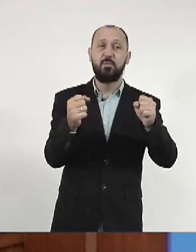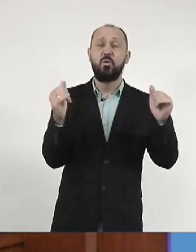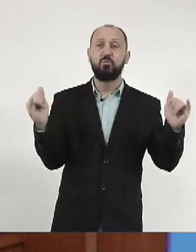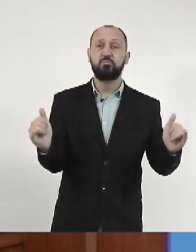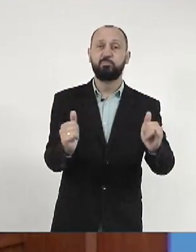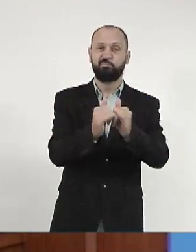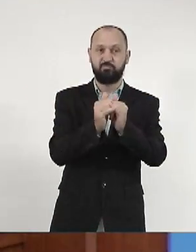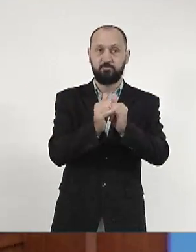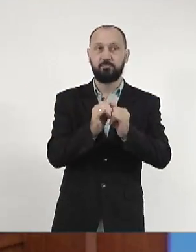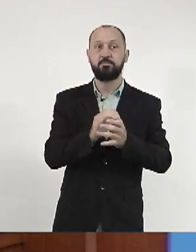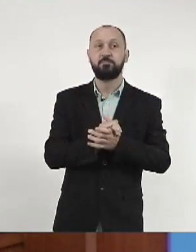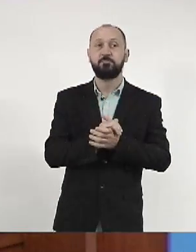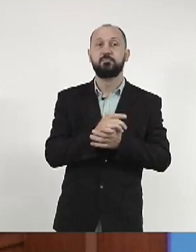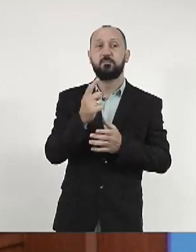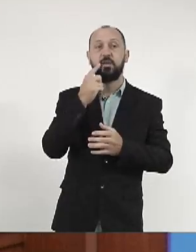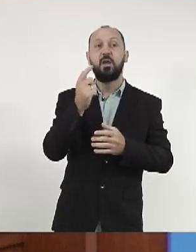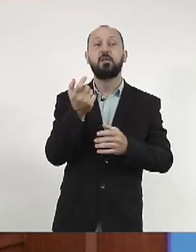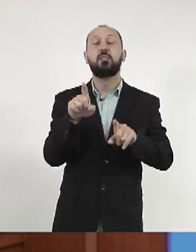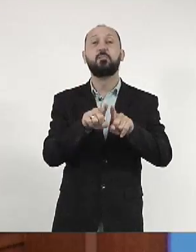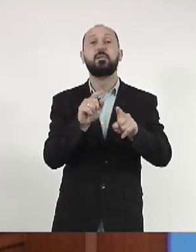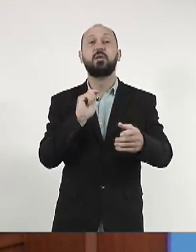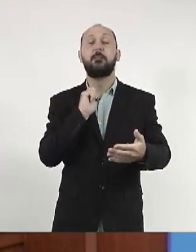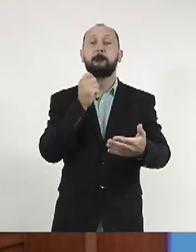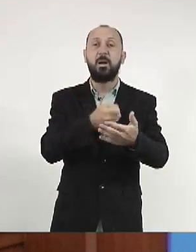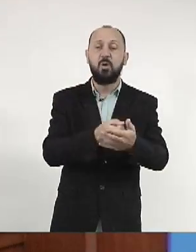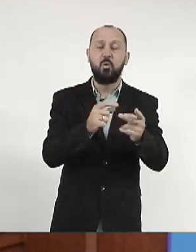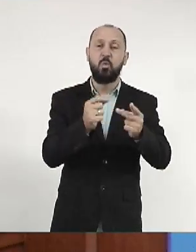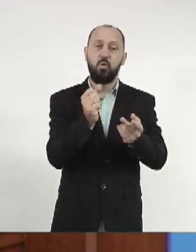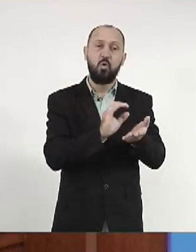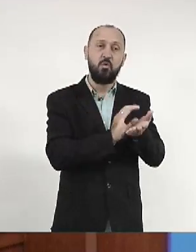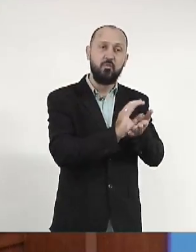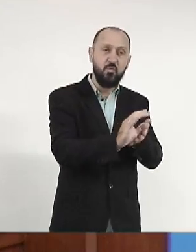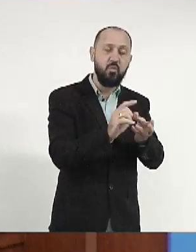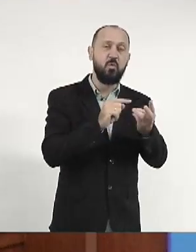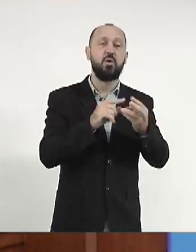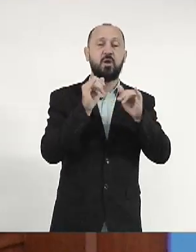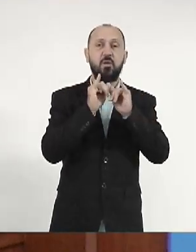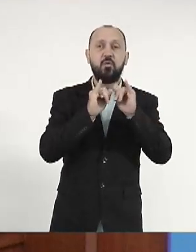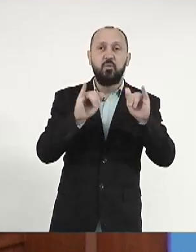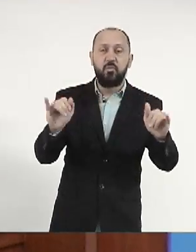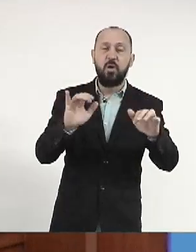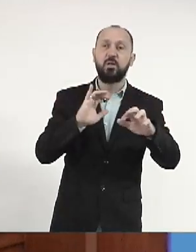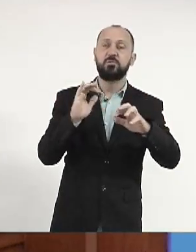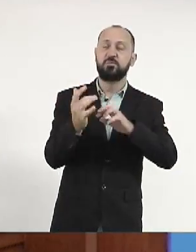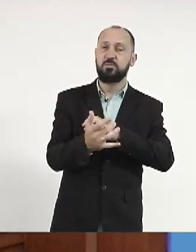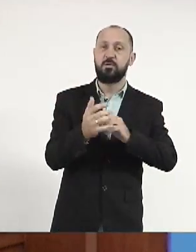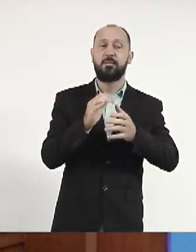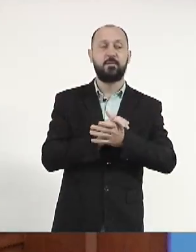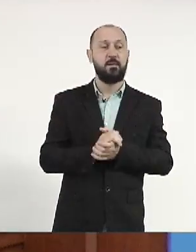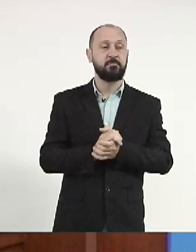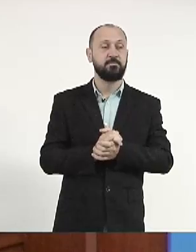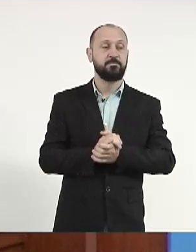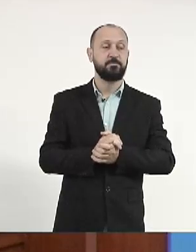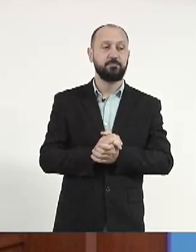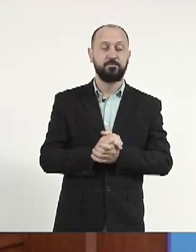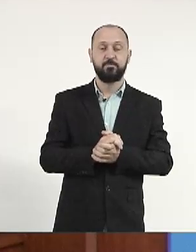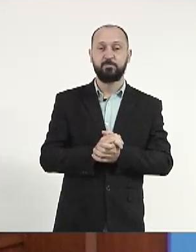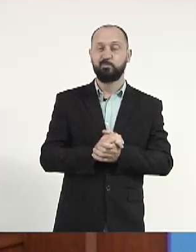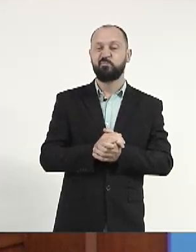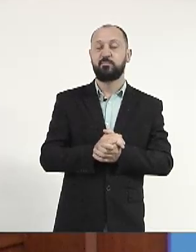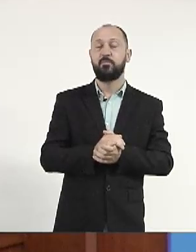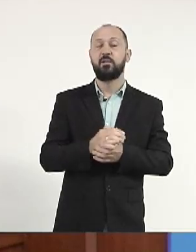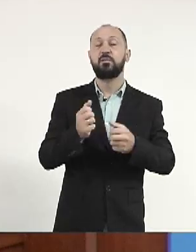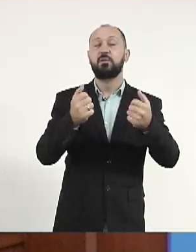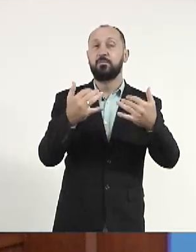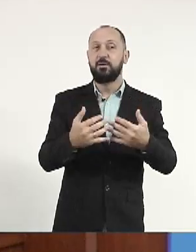também anistiar quem pagou, quem financiou, quem publicou nas redes sociais. Eu